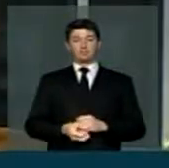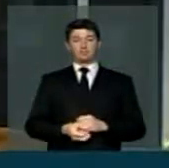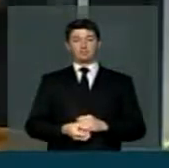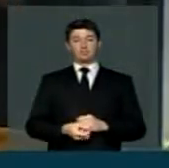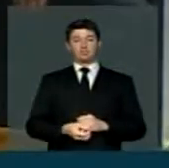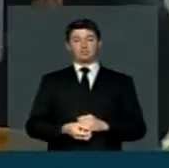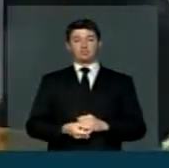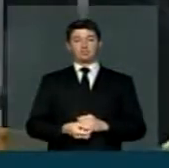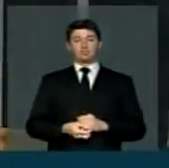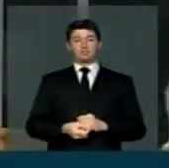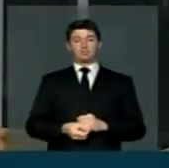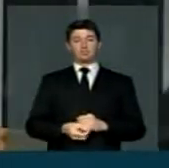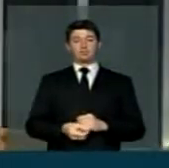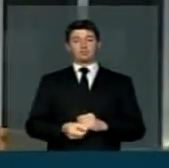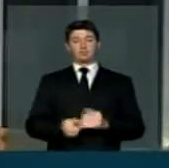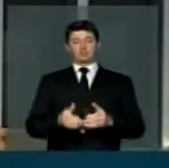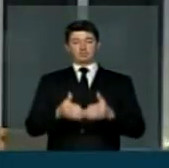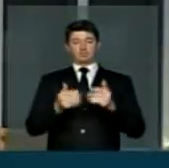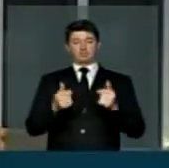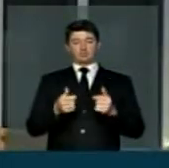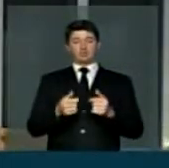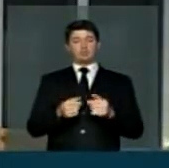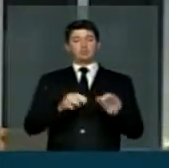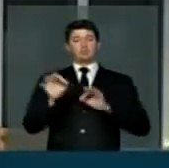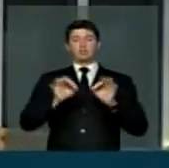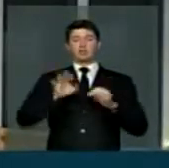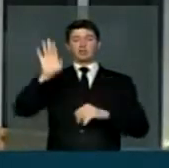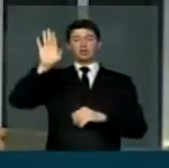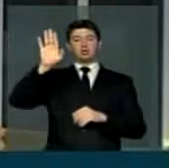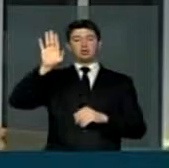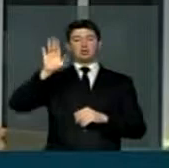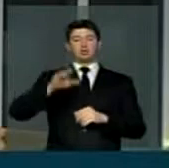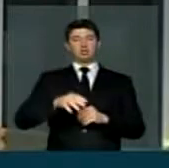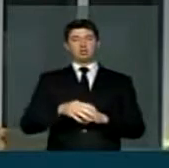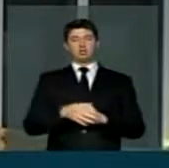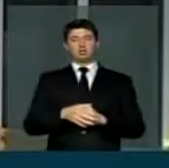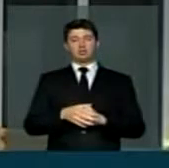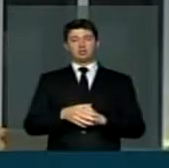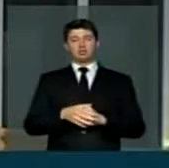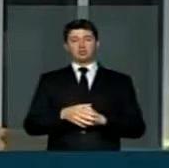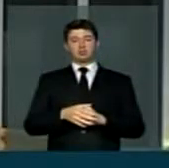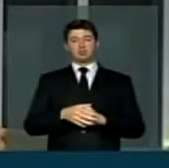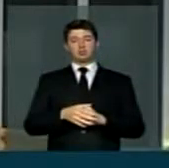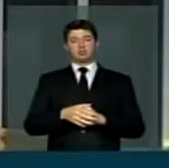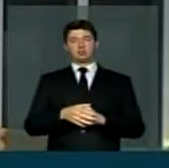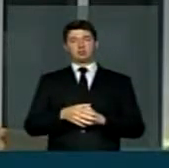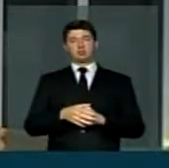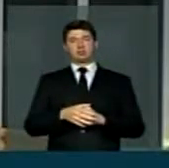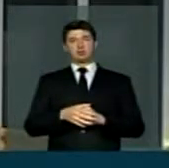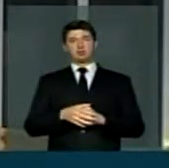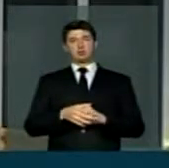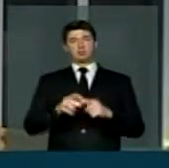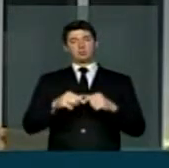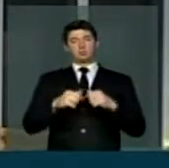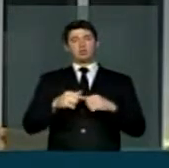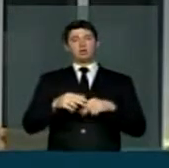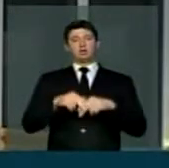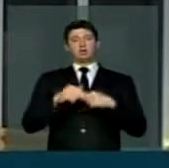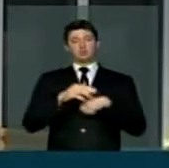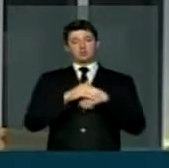a pedido aqui do... Só questão de ordem, senhor presidente. Eu peço, dada a